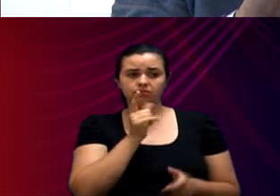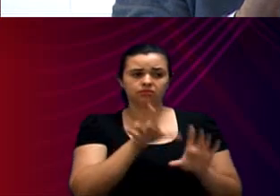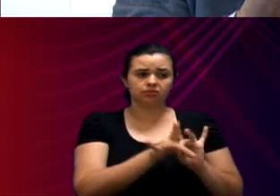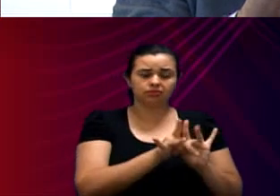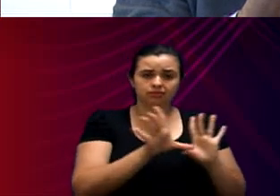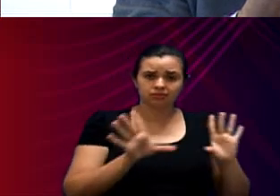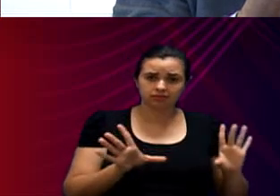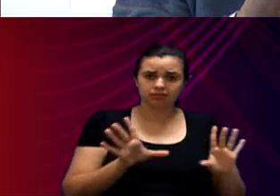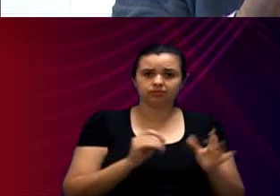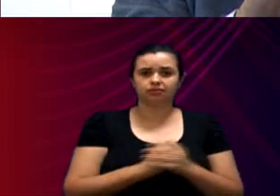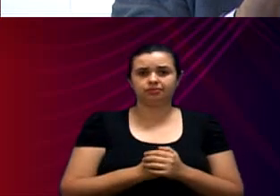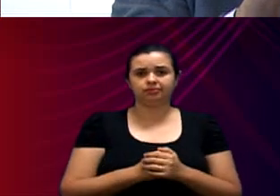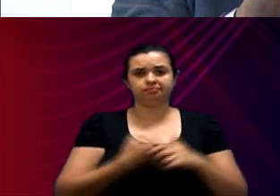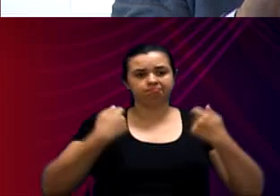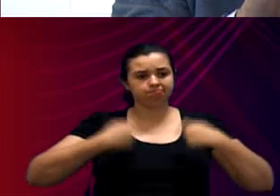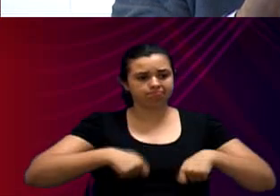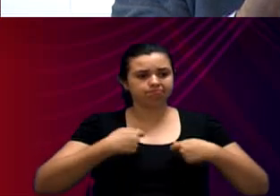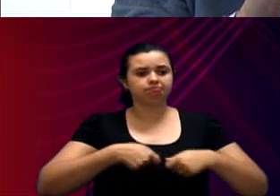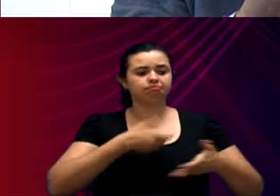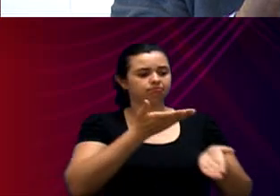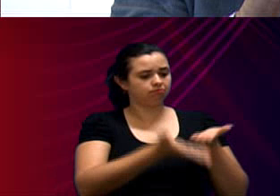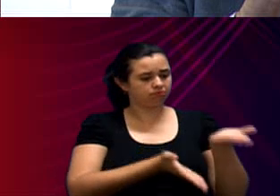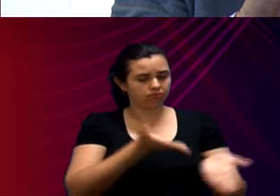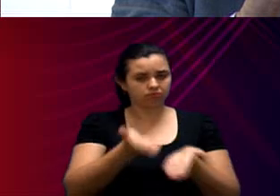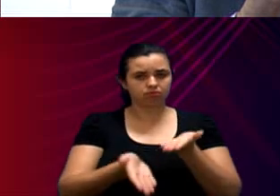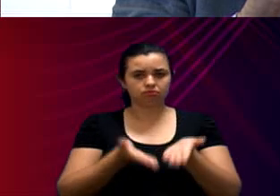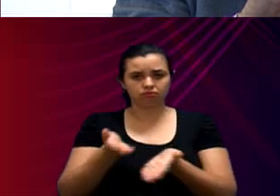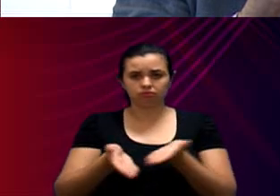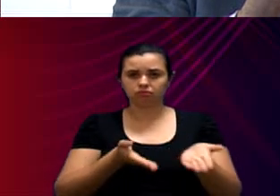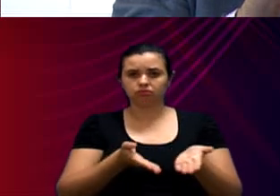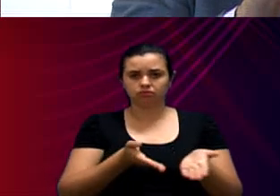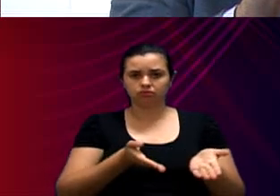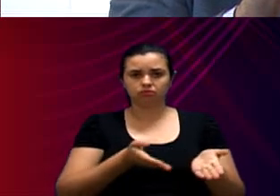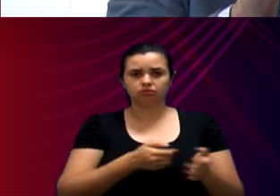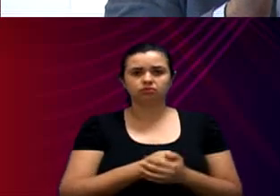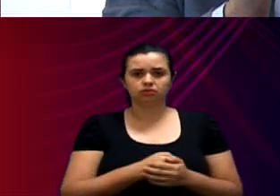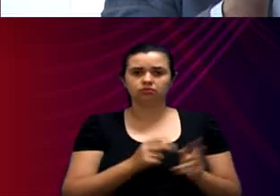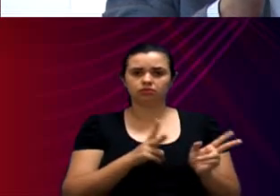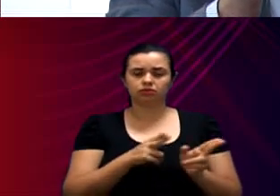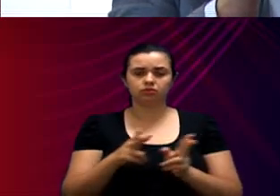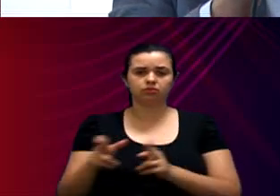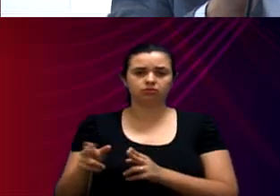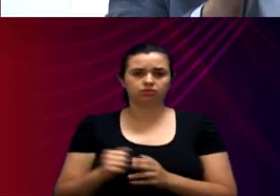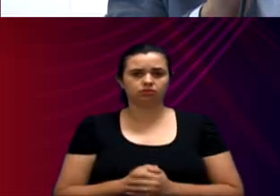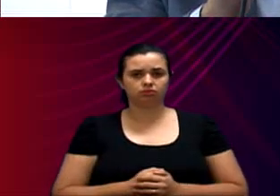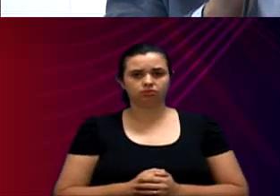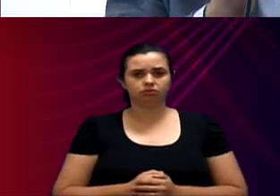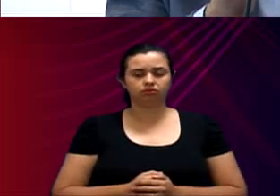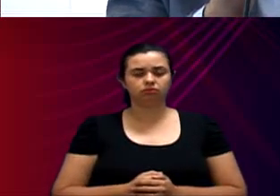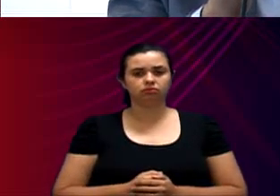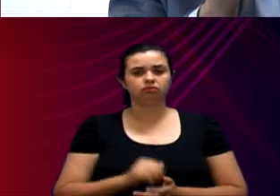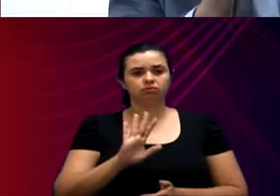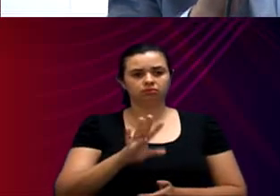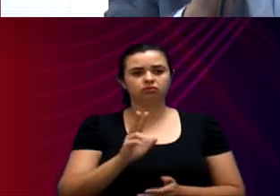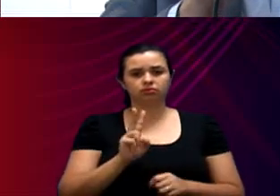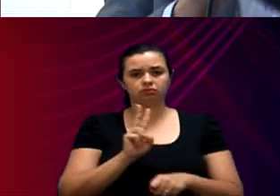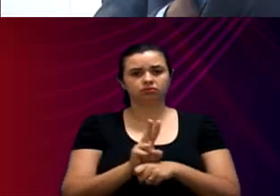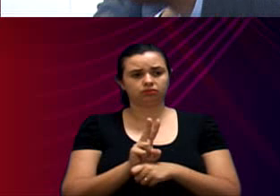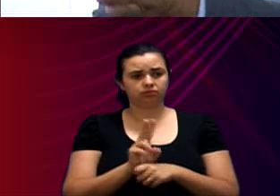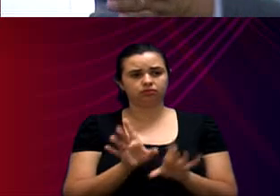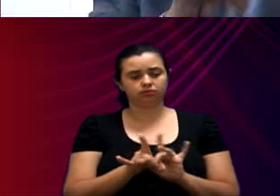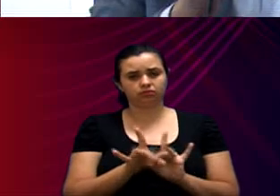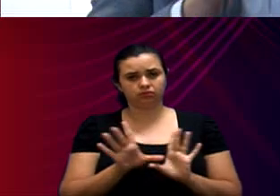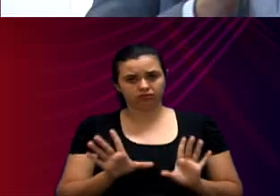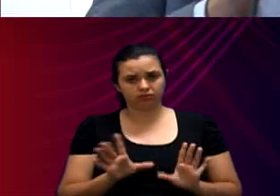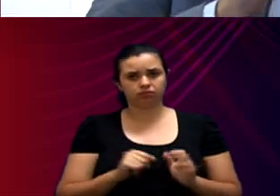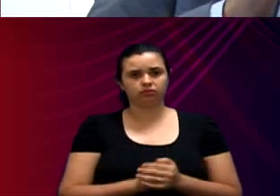eles continuam tendo o mesmo tratamento digno de um ser humano enfermo. Com certeza, mas a vaga está disponível, como você foi falado aí, daí não ocupa a